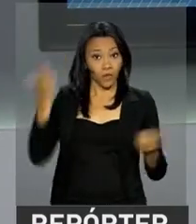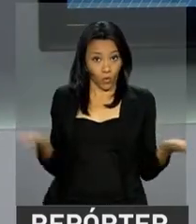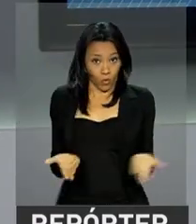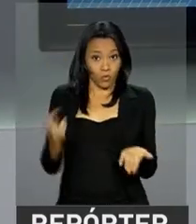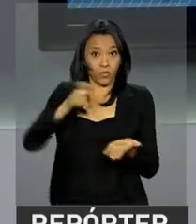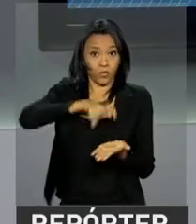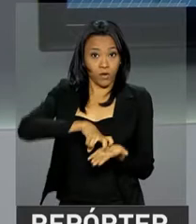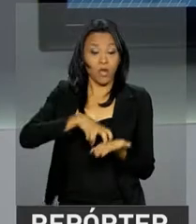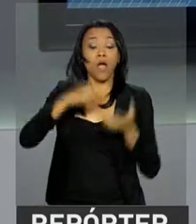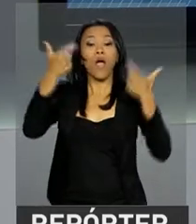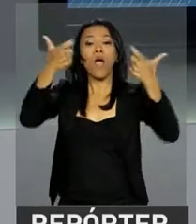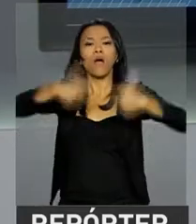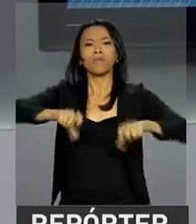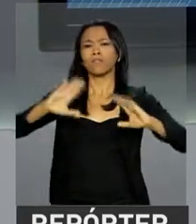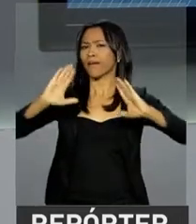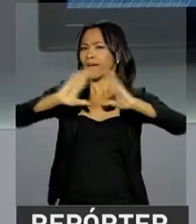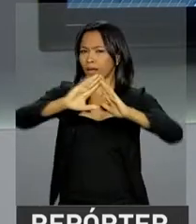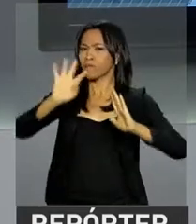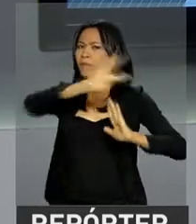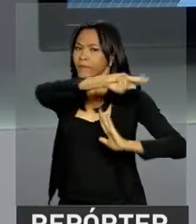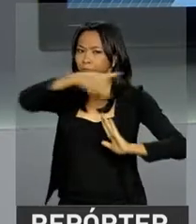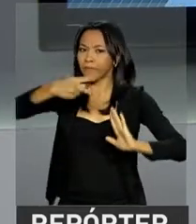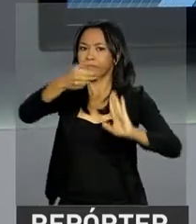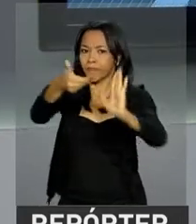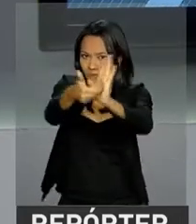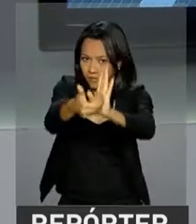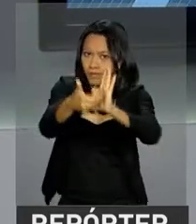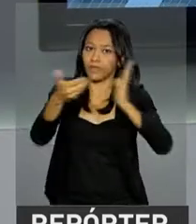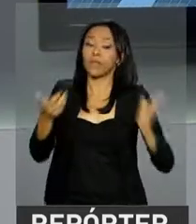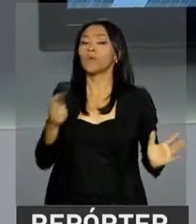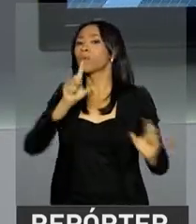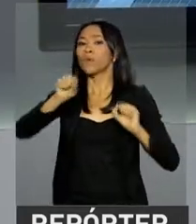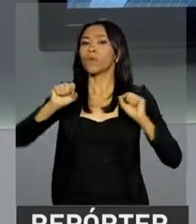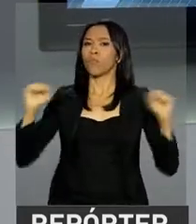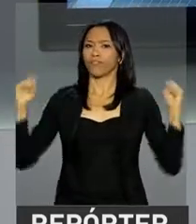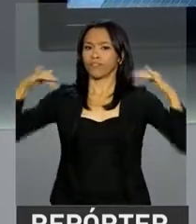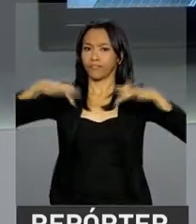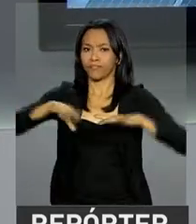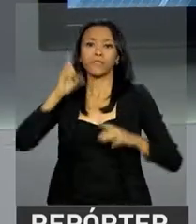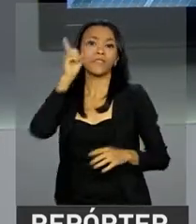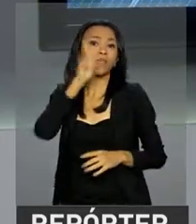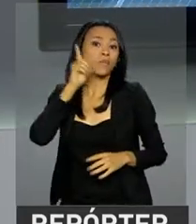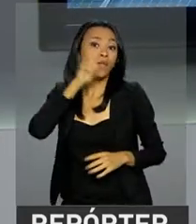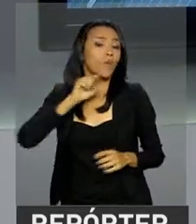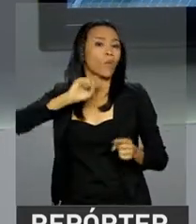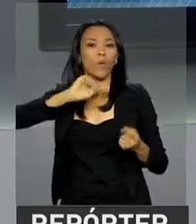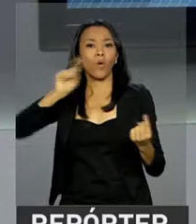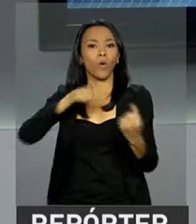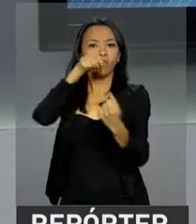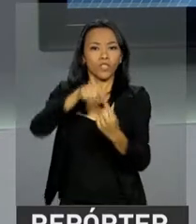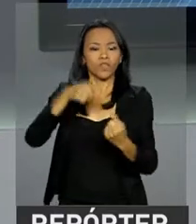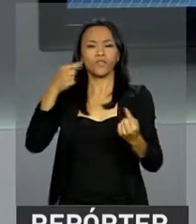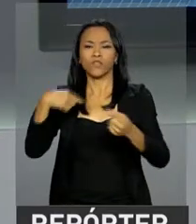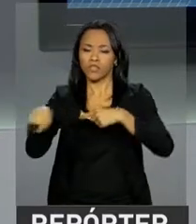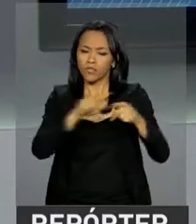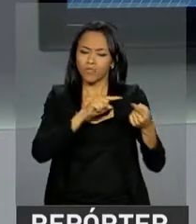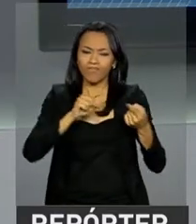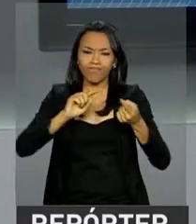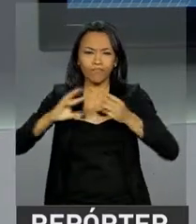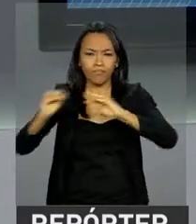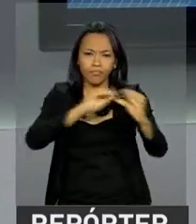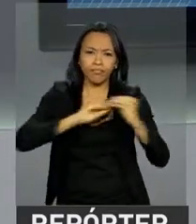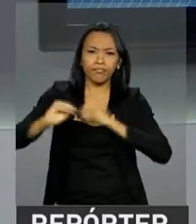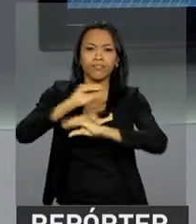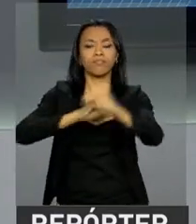manhã na casa do presidente da câmara dos deputados rodrigo maia com parlamentares para discutir a continuidade da votação da reforma da previdência